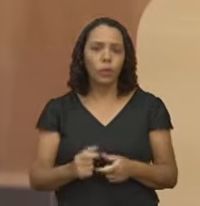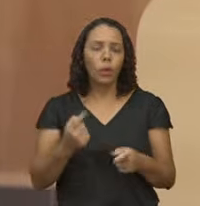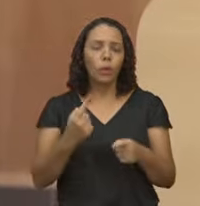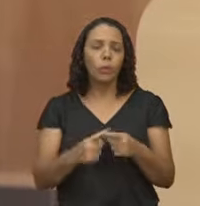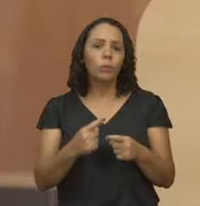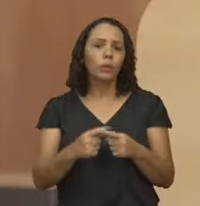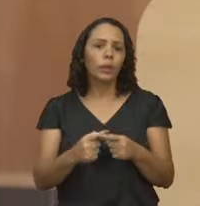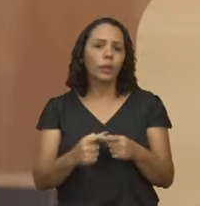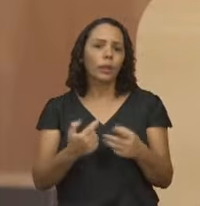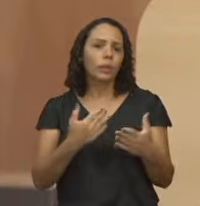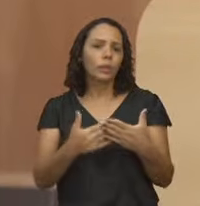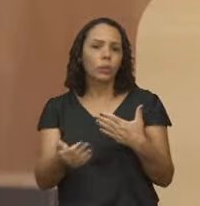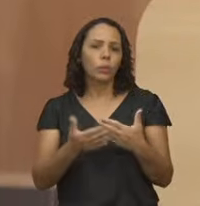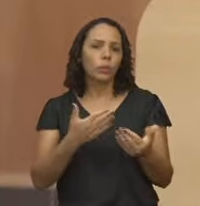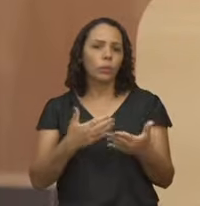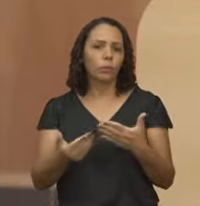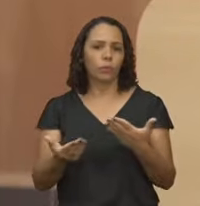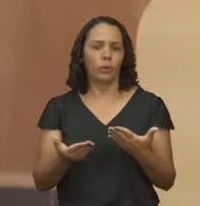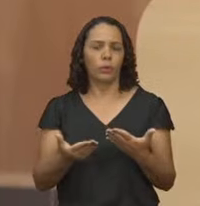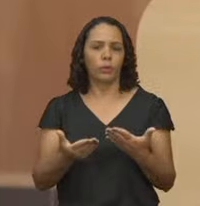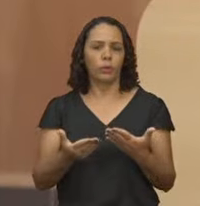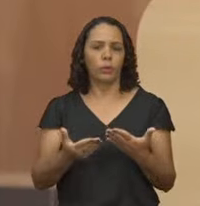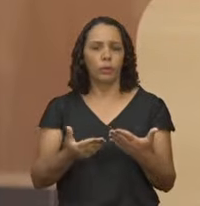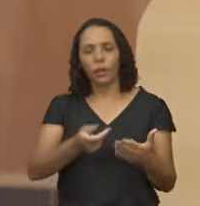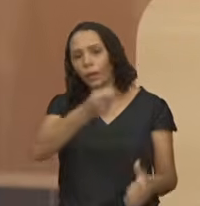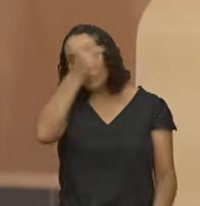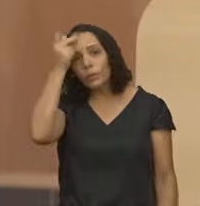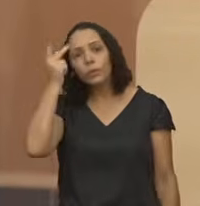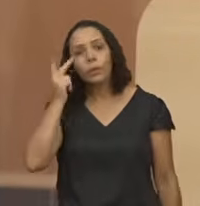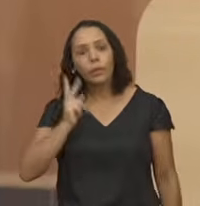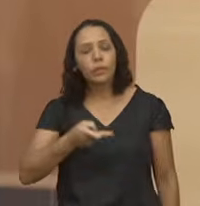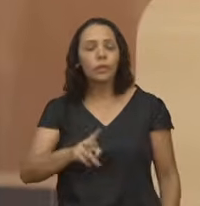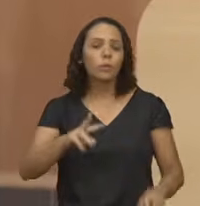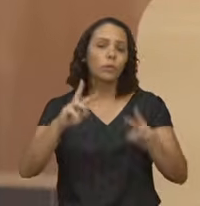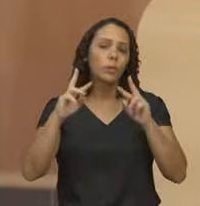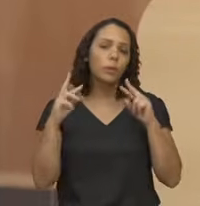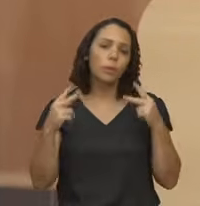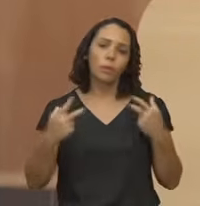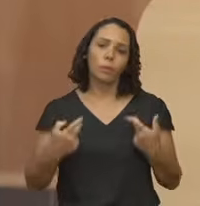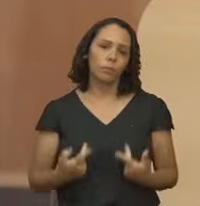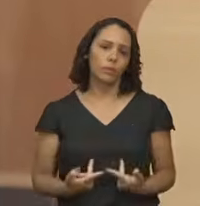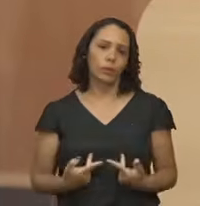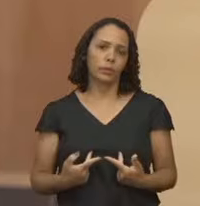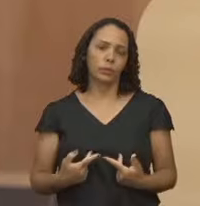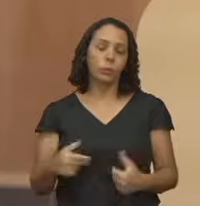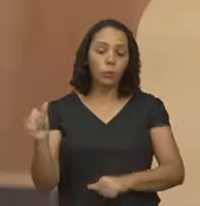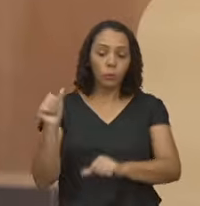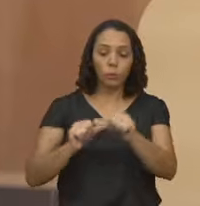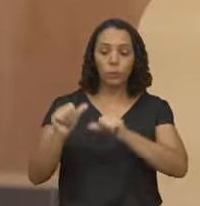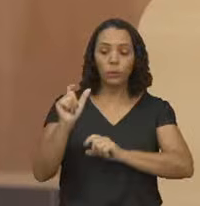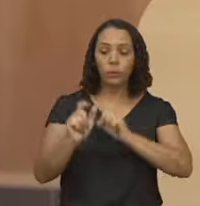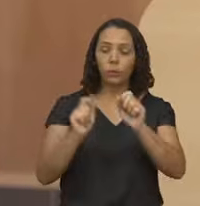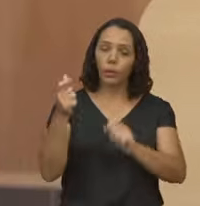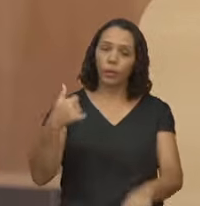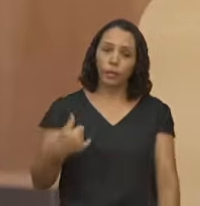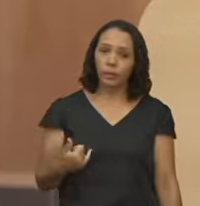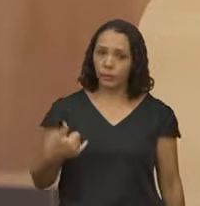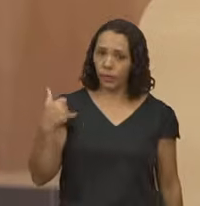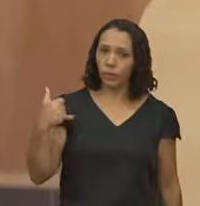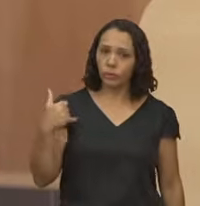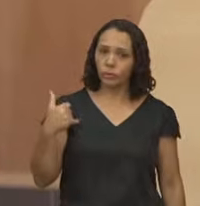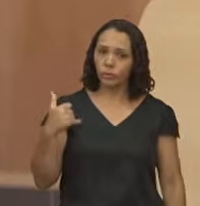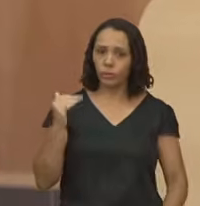algumas características dela. A mulher, quando engravida, ela vai nos contar sobre a gravidez e vai dizer, então,